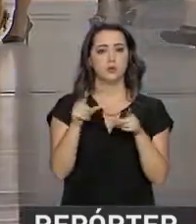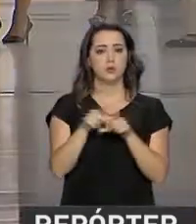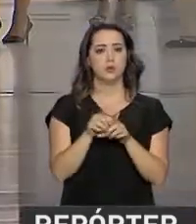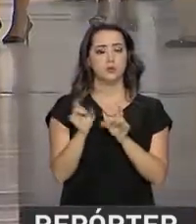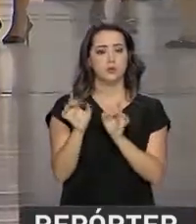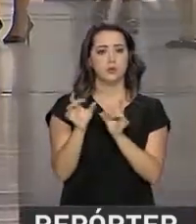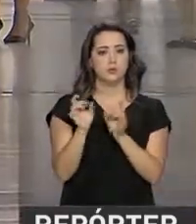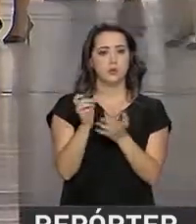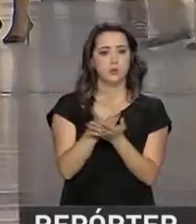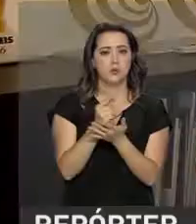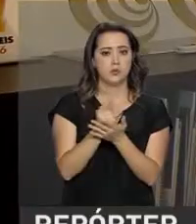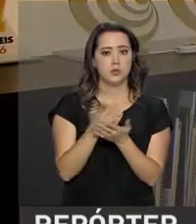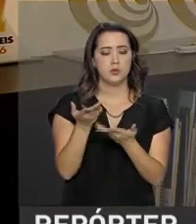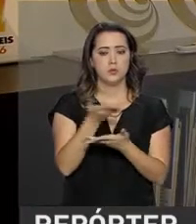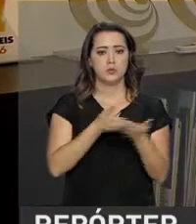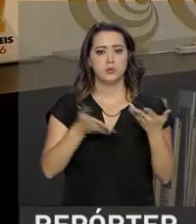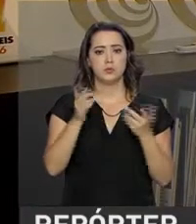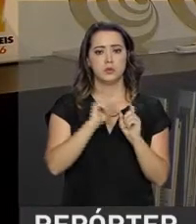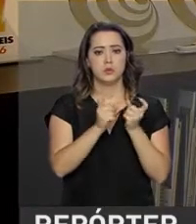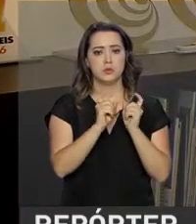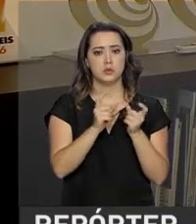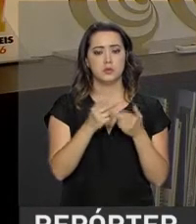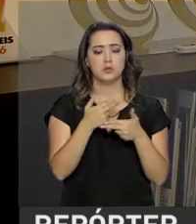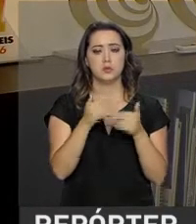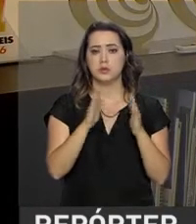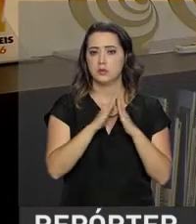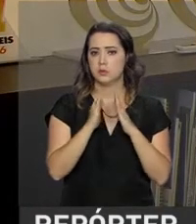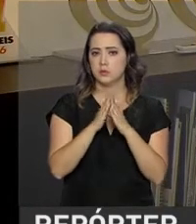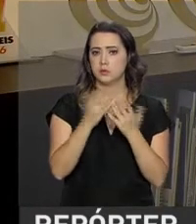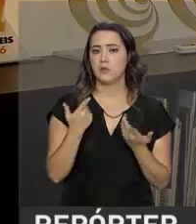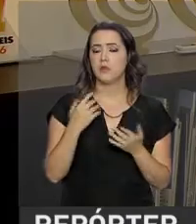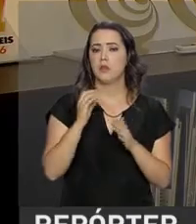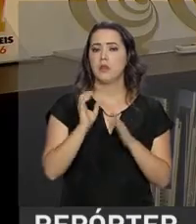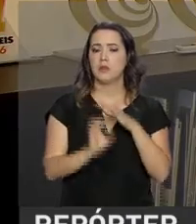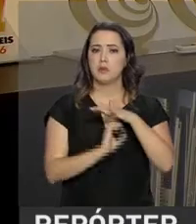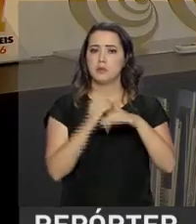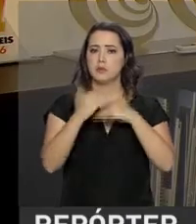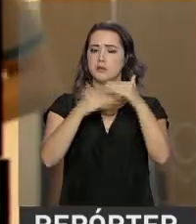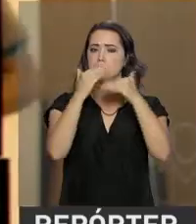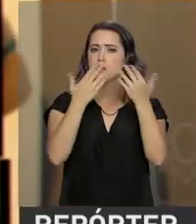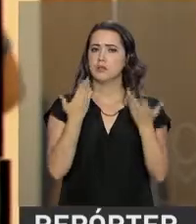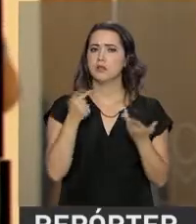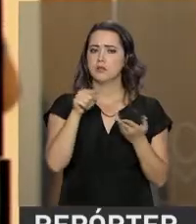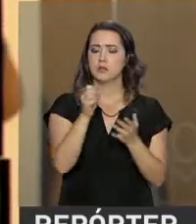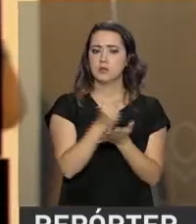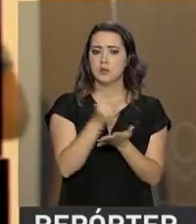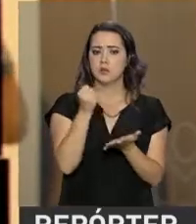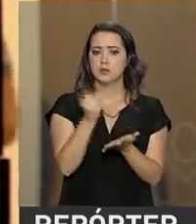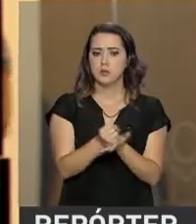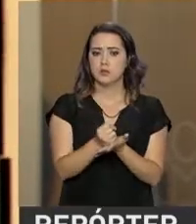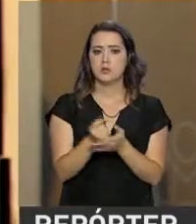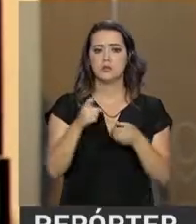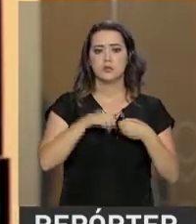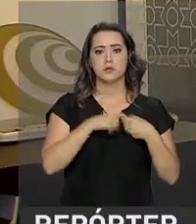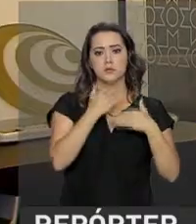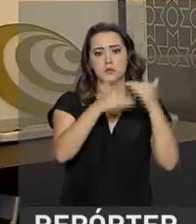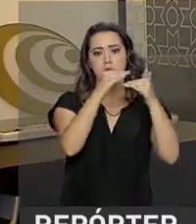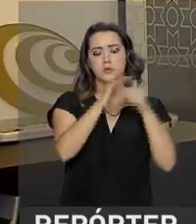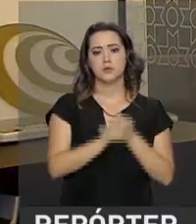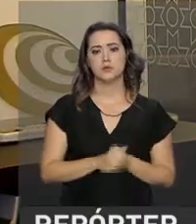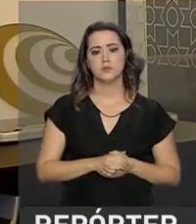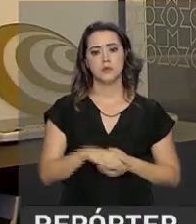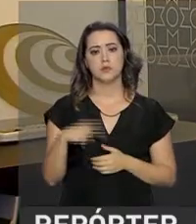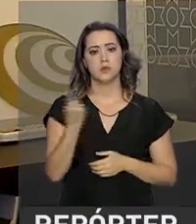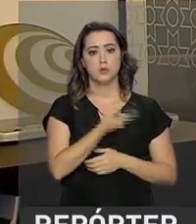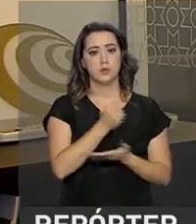comércio e administração de imóveis. Esse dono de imobiliária diz que a empresa está crescendo e, com isso, as contratações estão voltando.